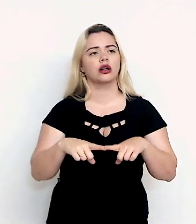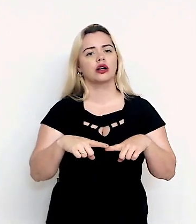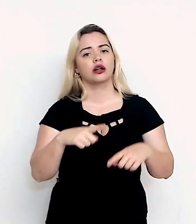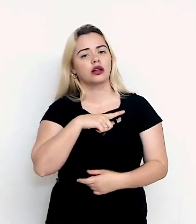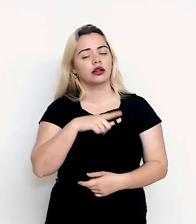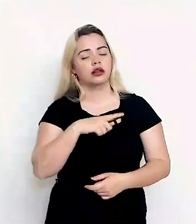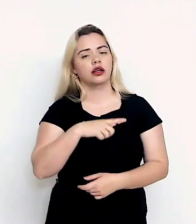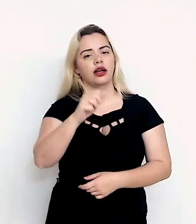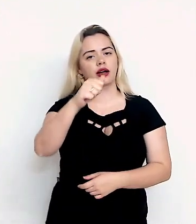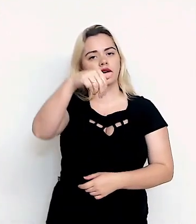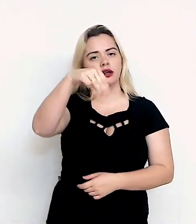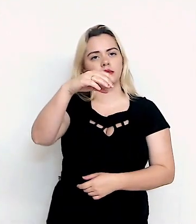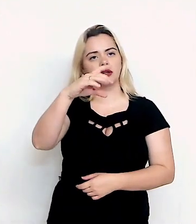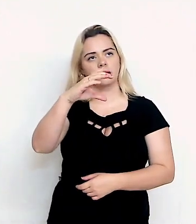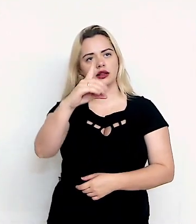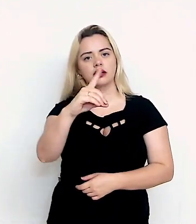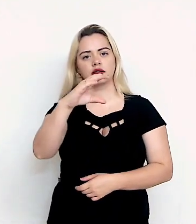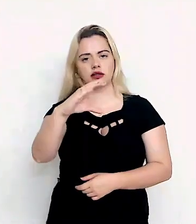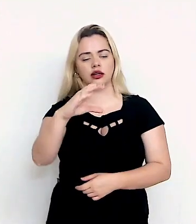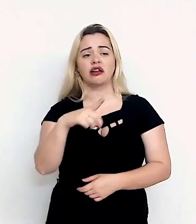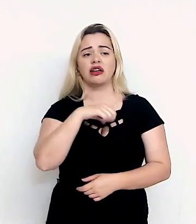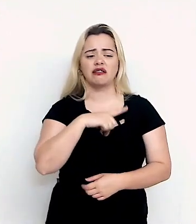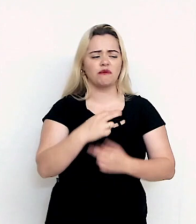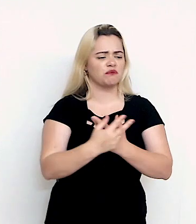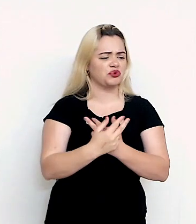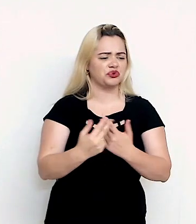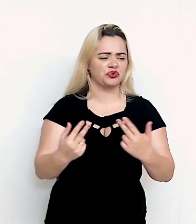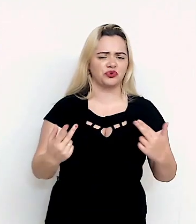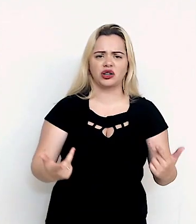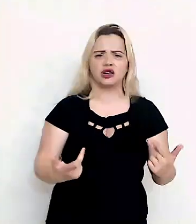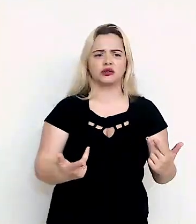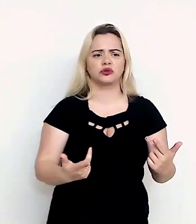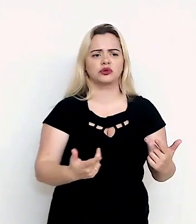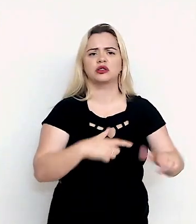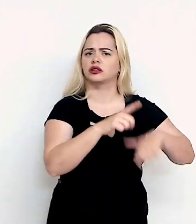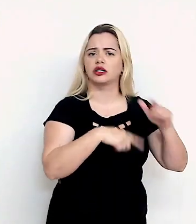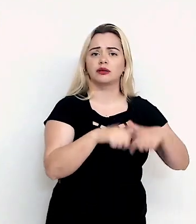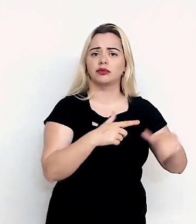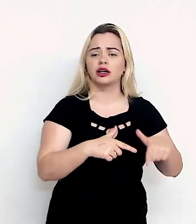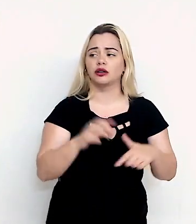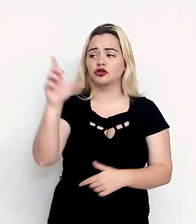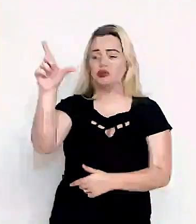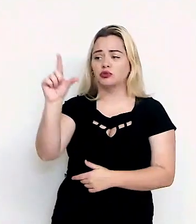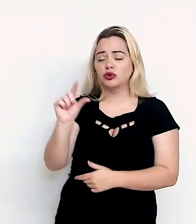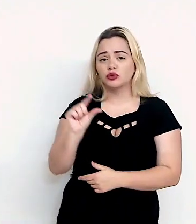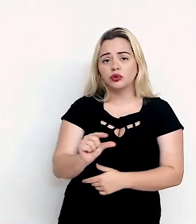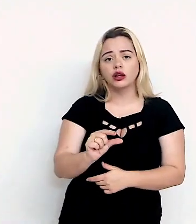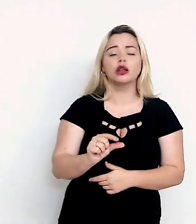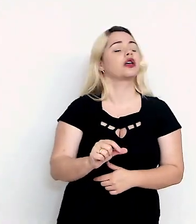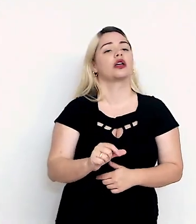a e na verdade são vários compromissos requerem reduzir a intensidade de carbono da